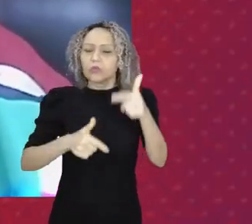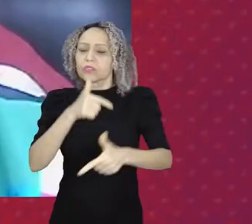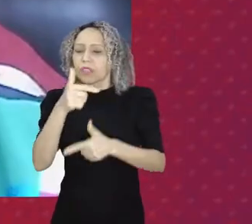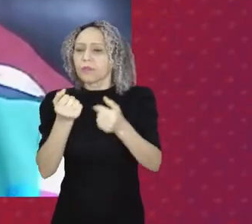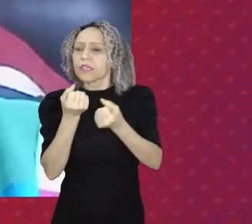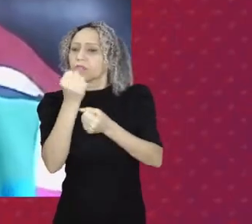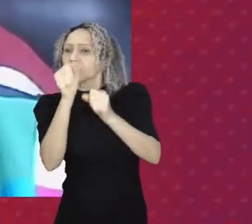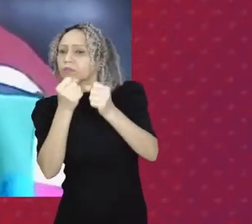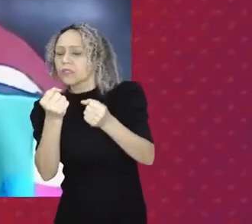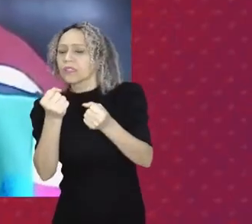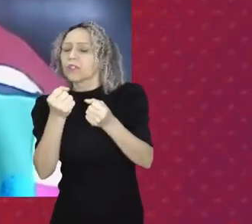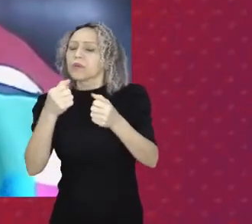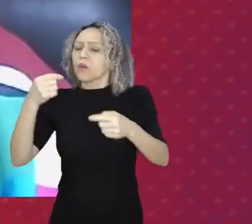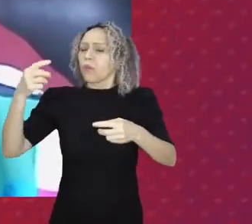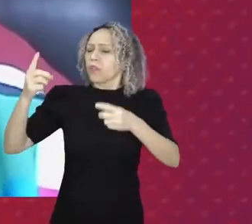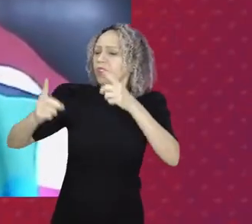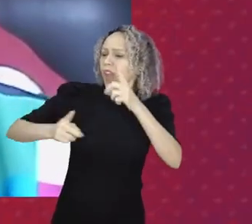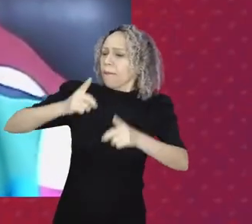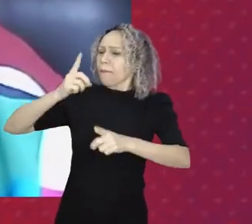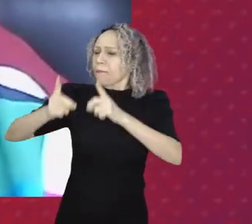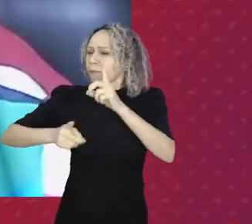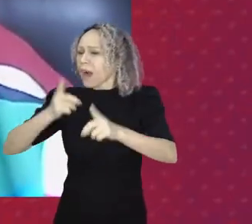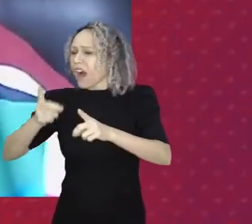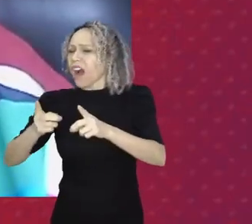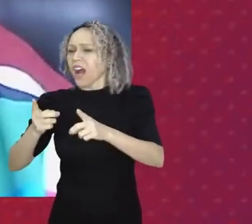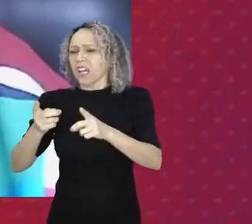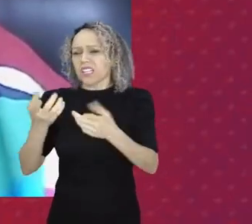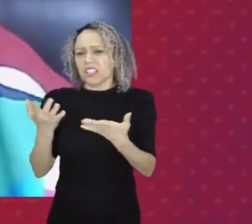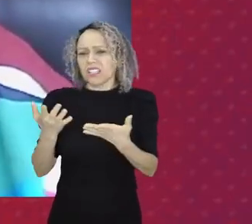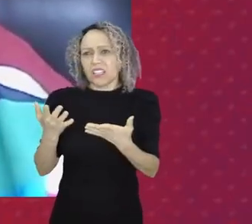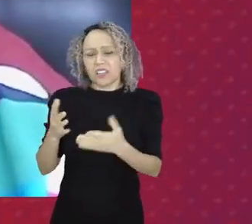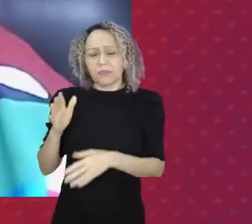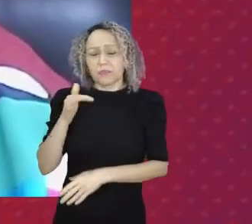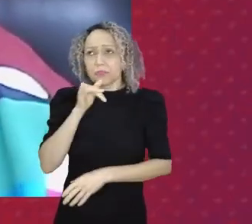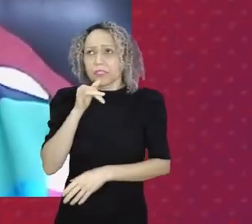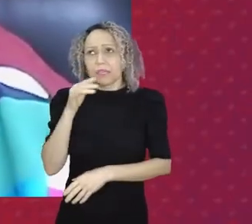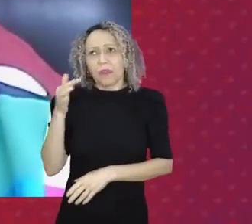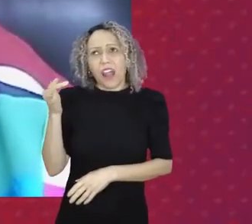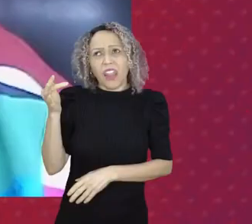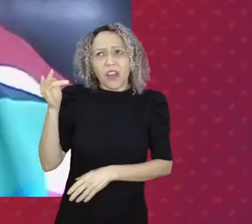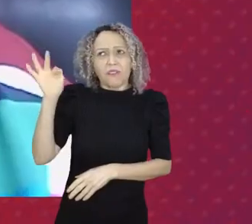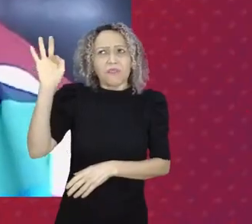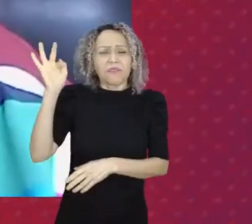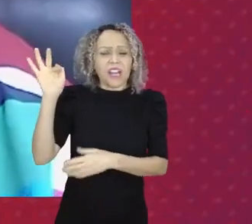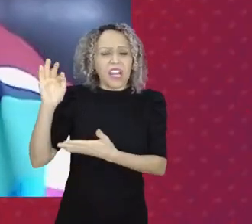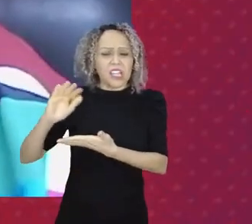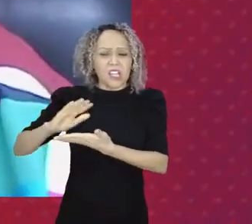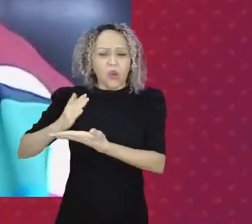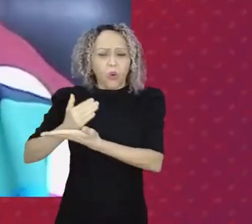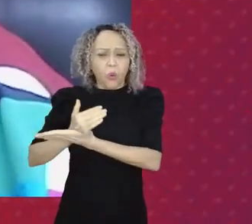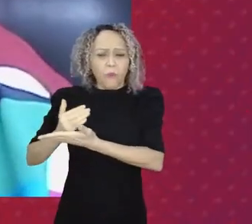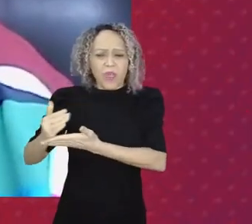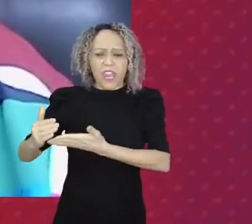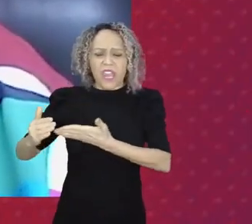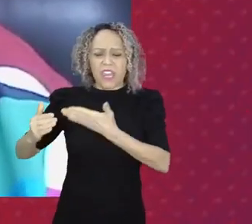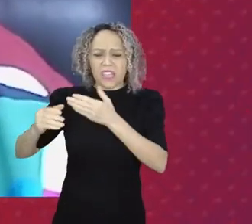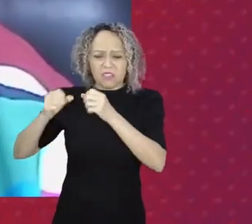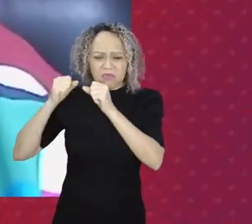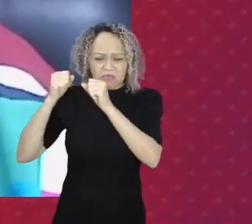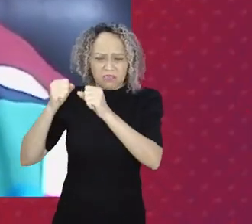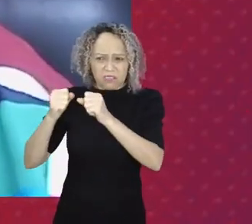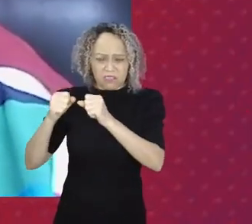a repressão operária, que começa muito na França, mas vem para o Brasil, e com esse movimento católico também